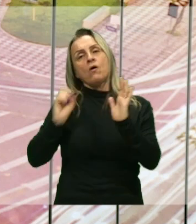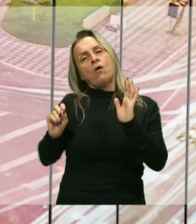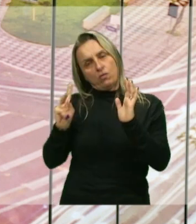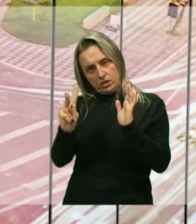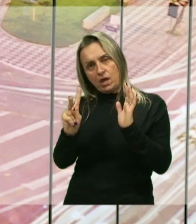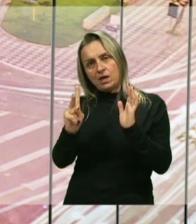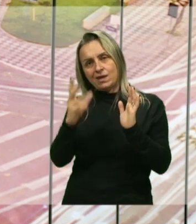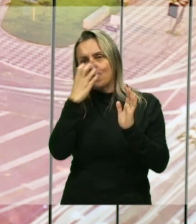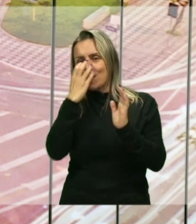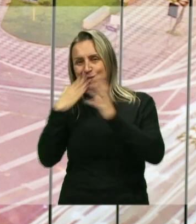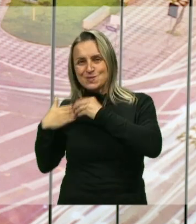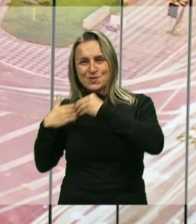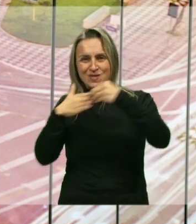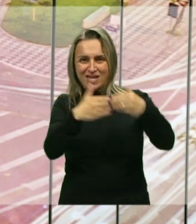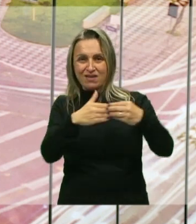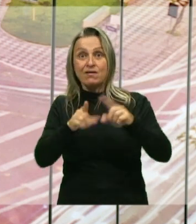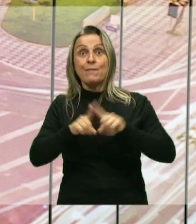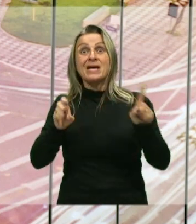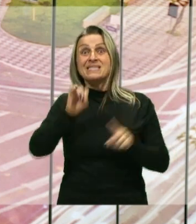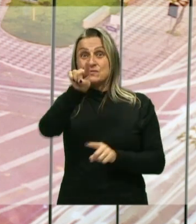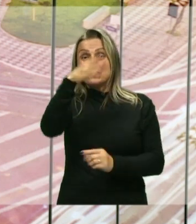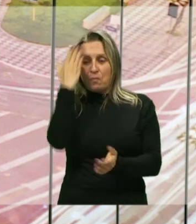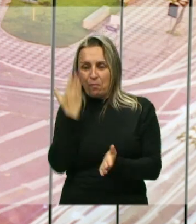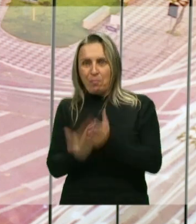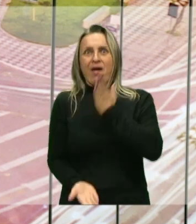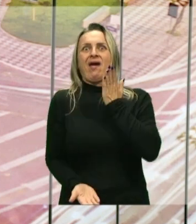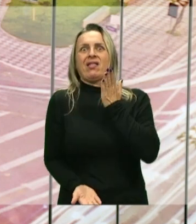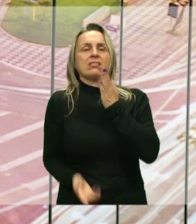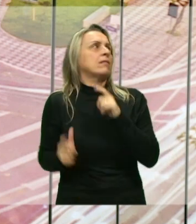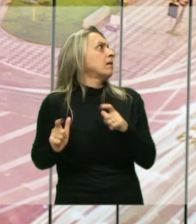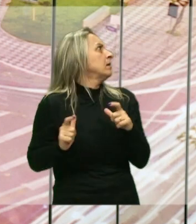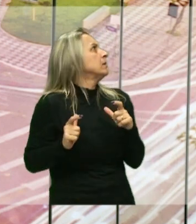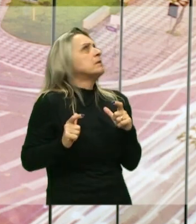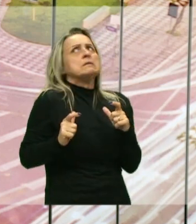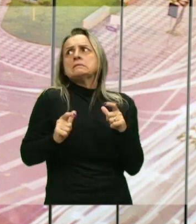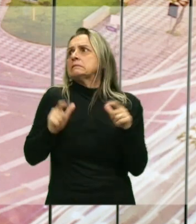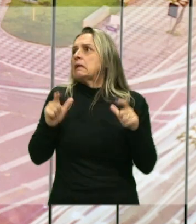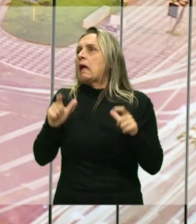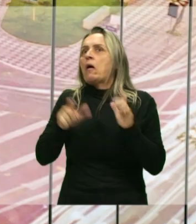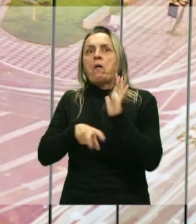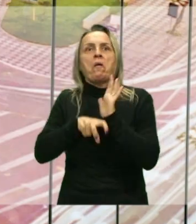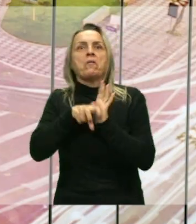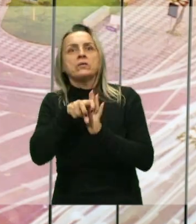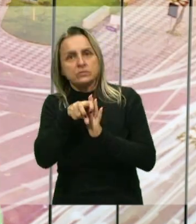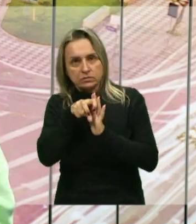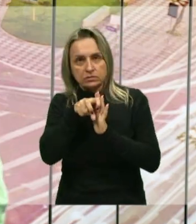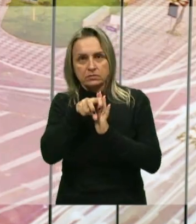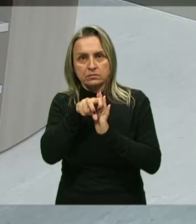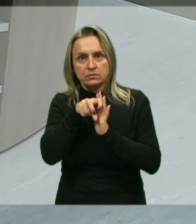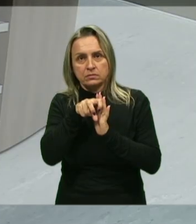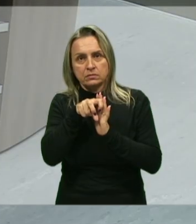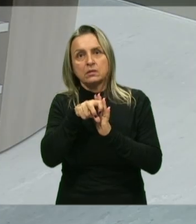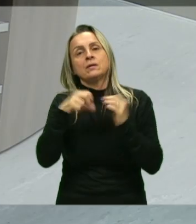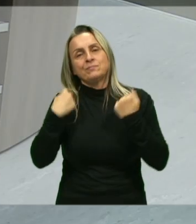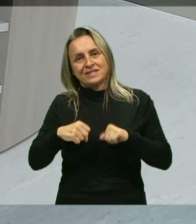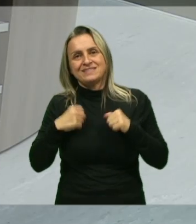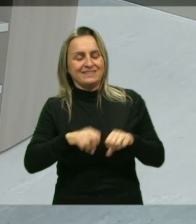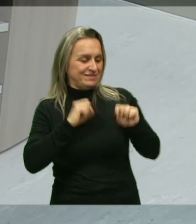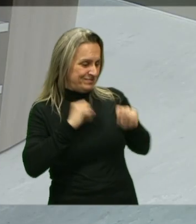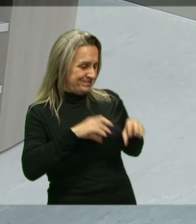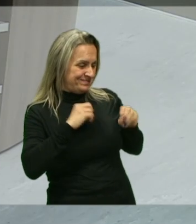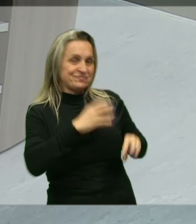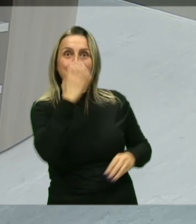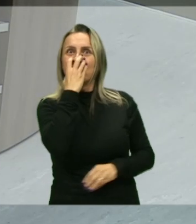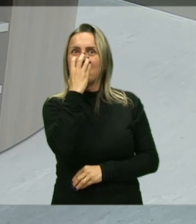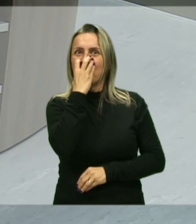levar. Mas se você está perdido dentro de um ambiente, moço, onde é que fica o elevador? Fica à direita e à esquerda. Então, você vai passando as orientações para o